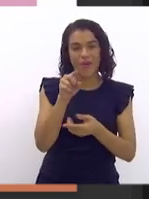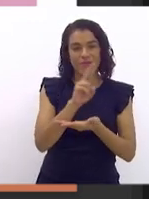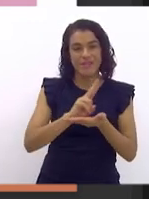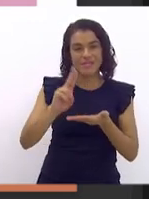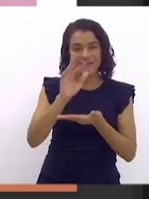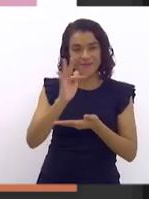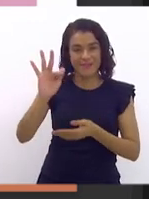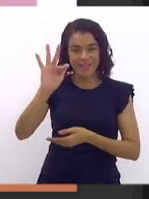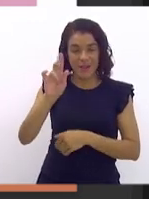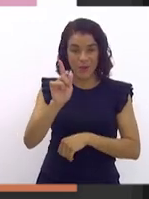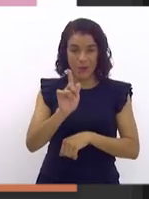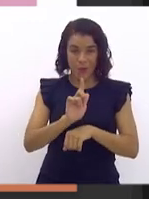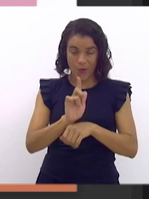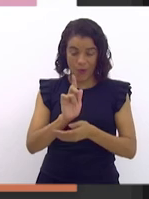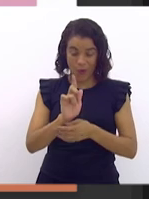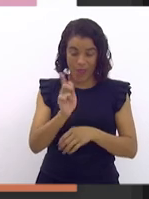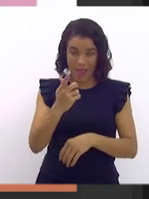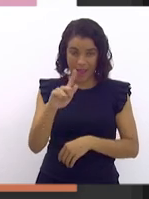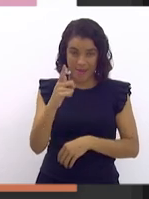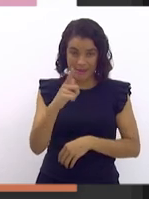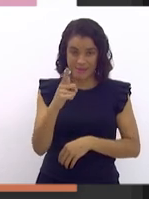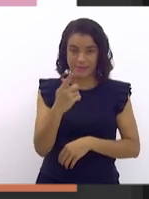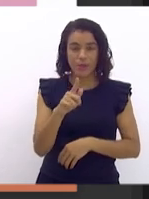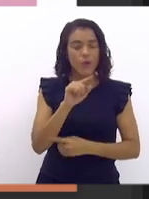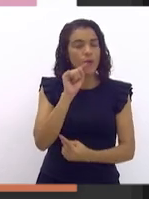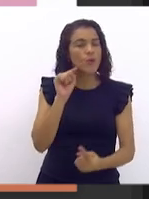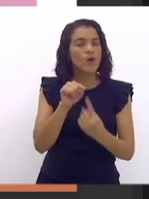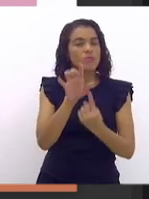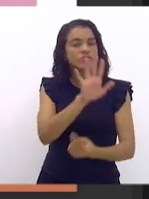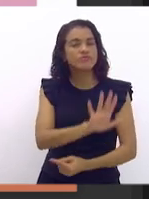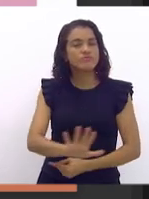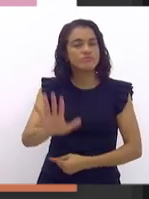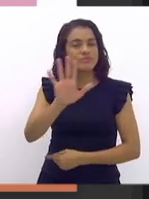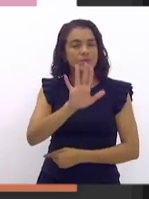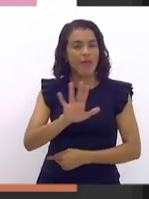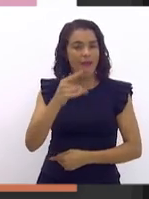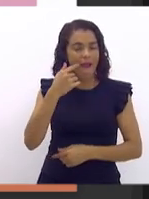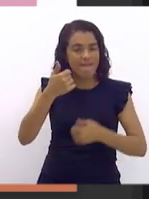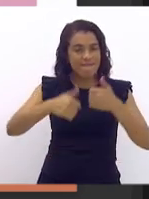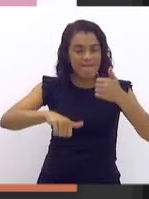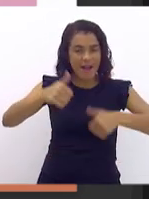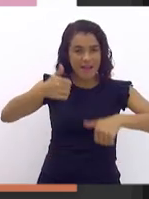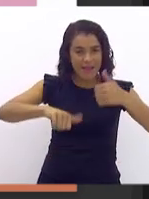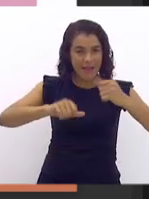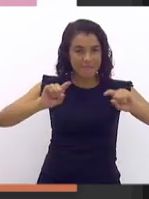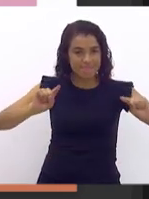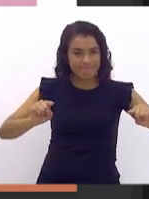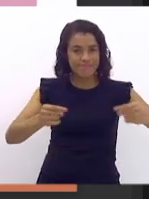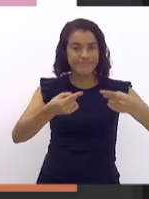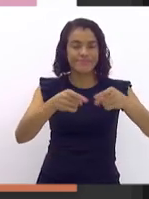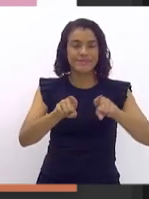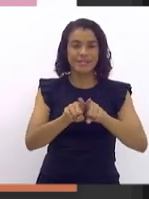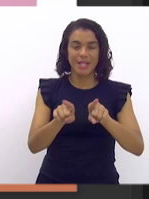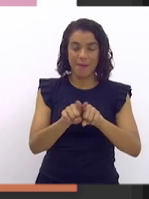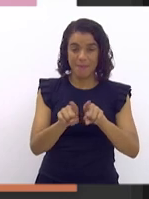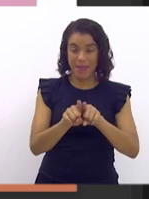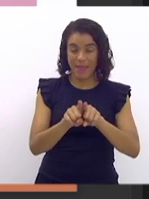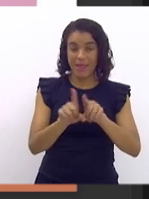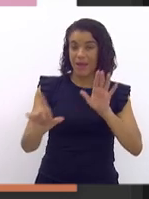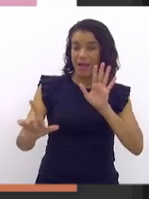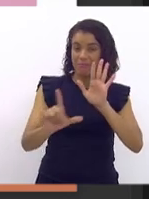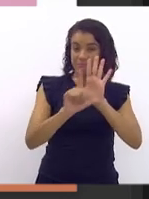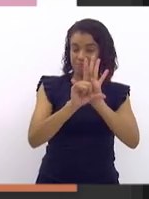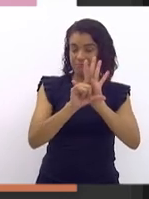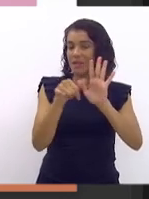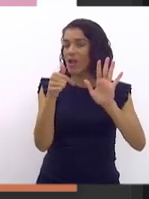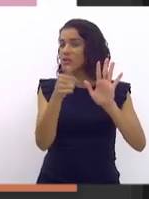Goiás. Então, o objetivo geral dessa pesquisa é analisar os desafios e a eficácia dos mecanismos legais de incentivo à participação das mulheres